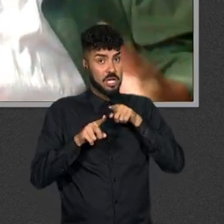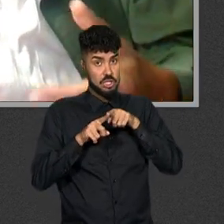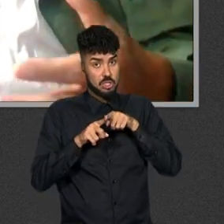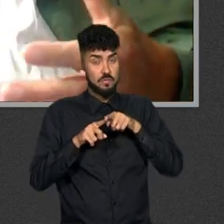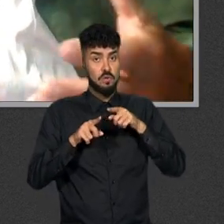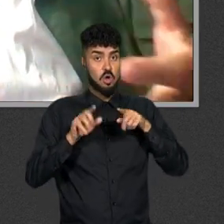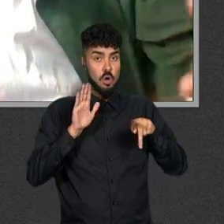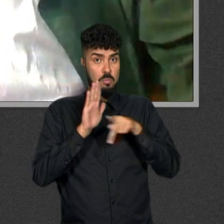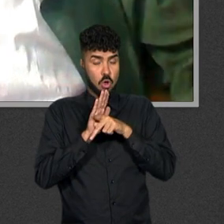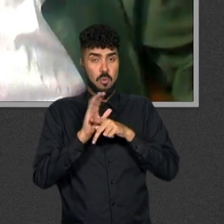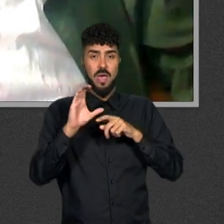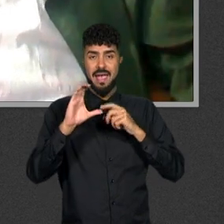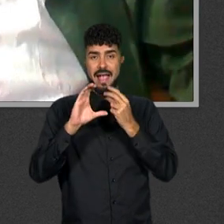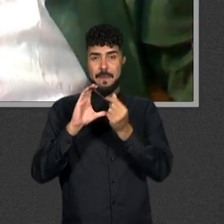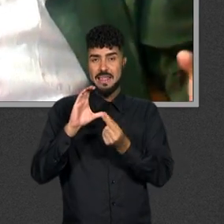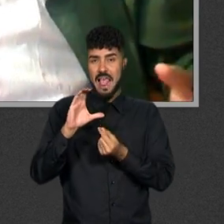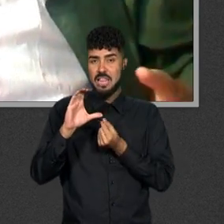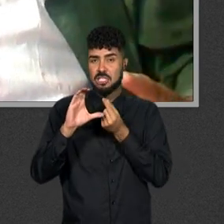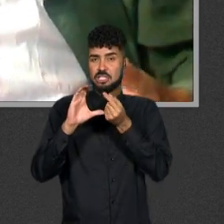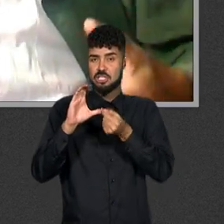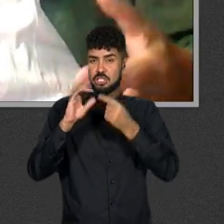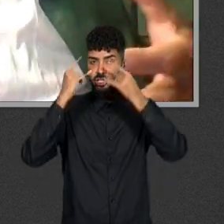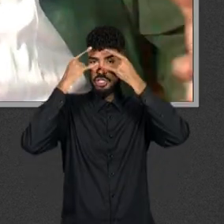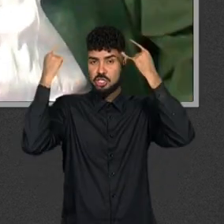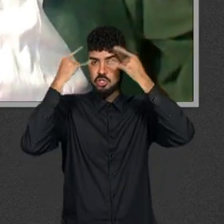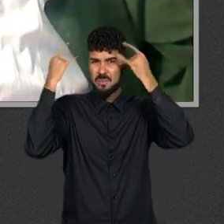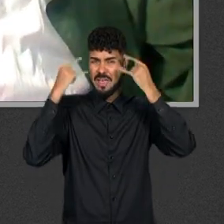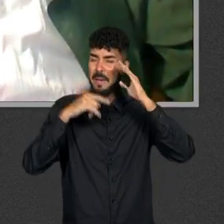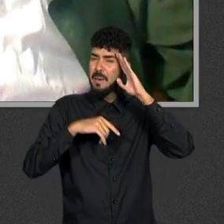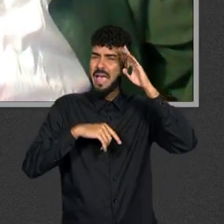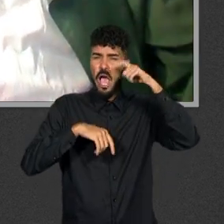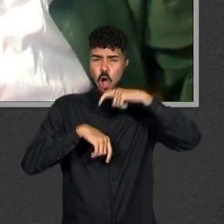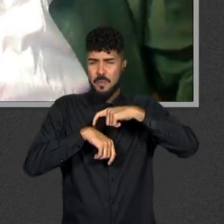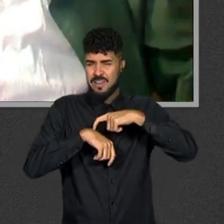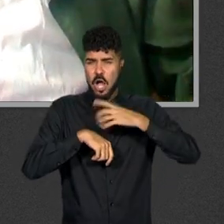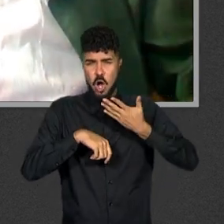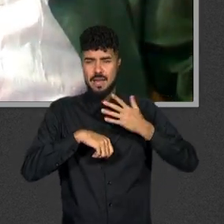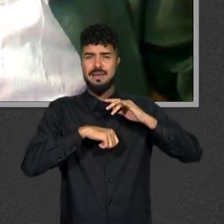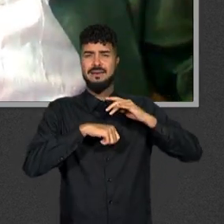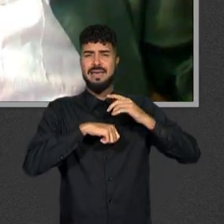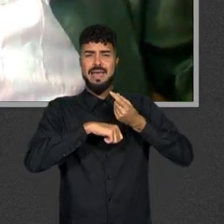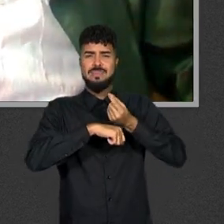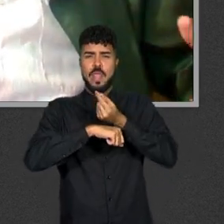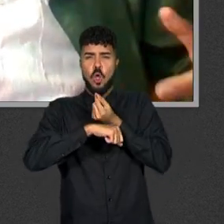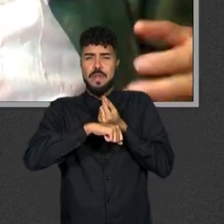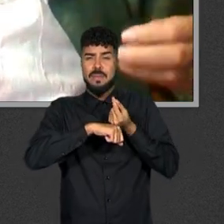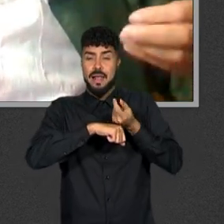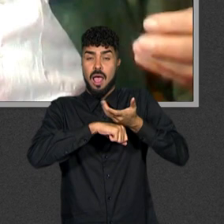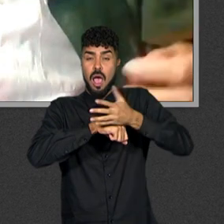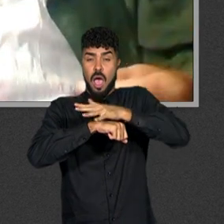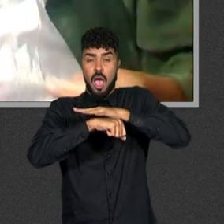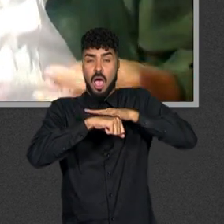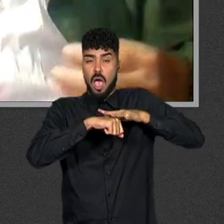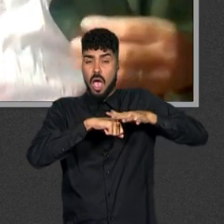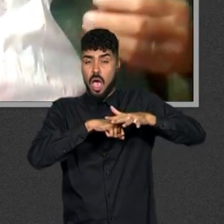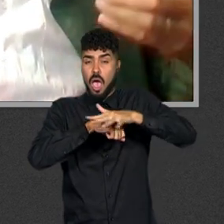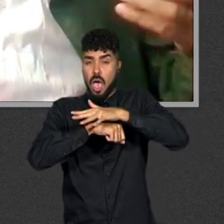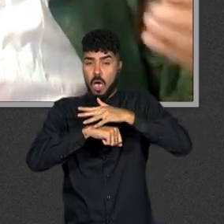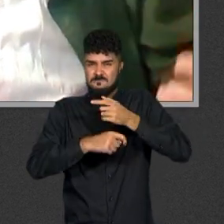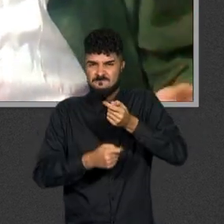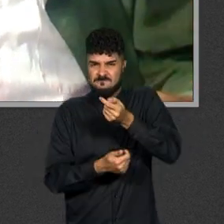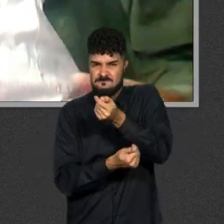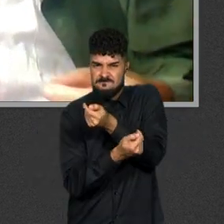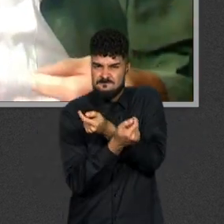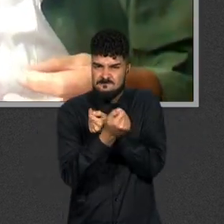ainda mais nessa fase, não é, neoliberal. O capitalismo instiga,